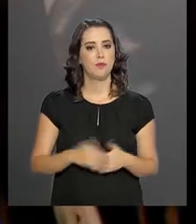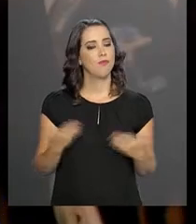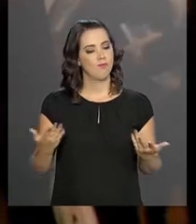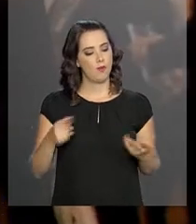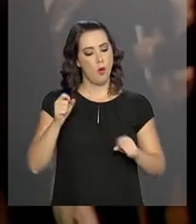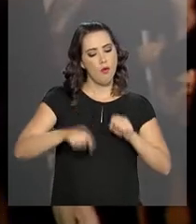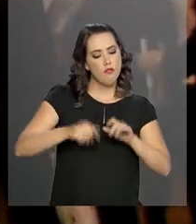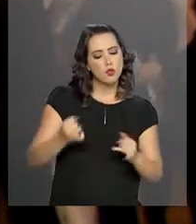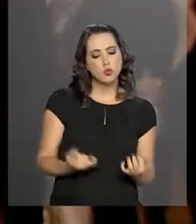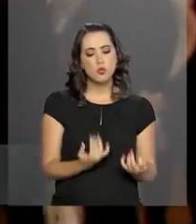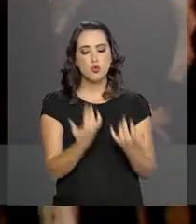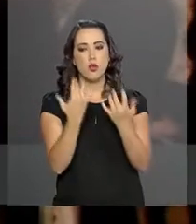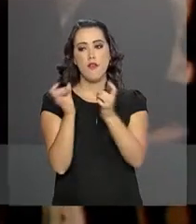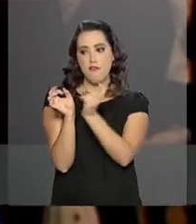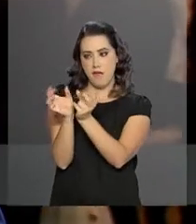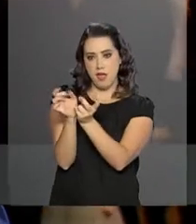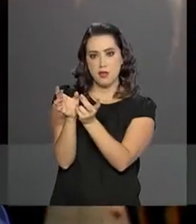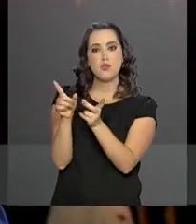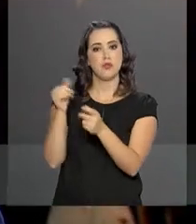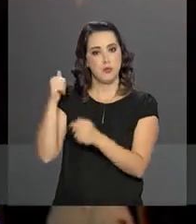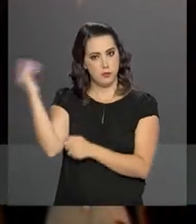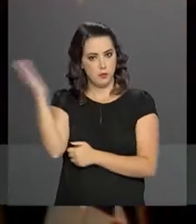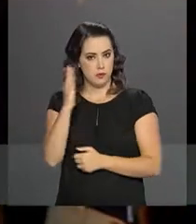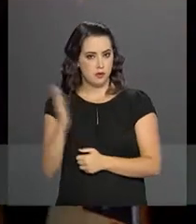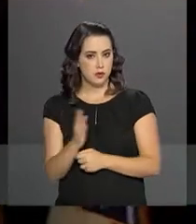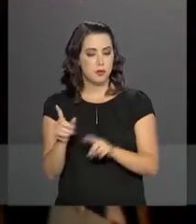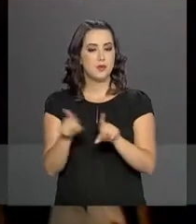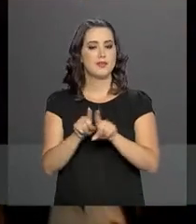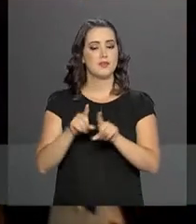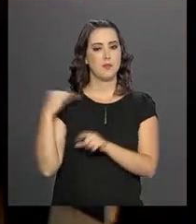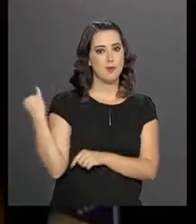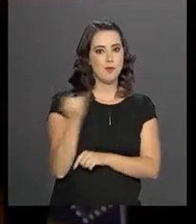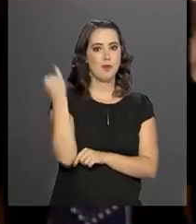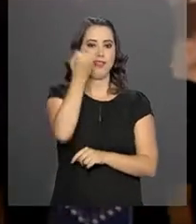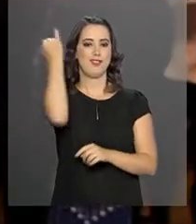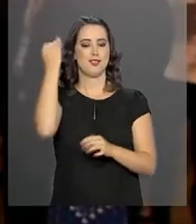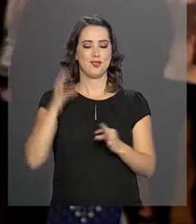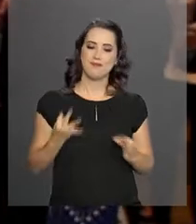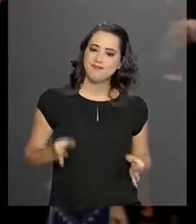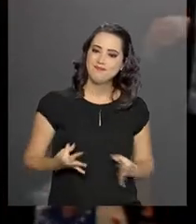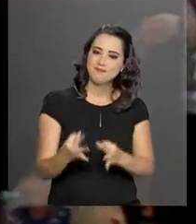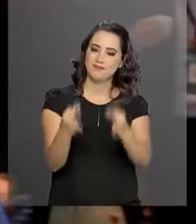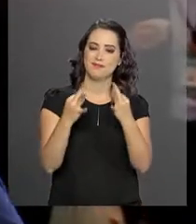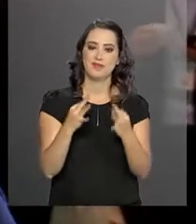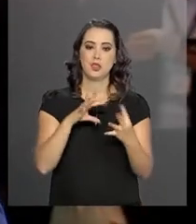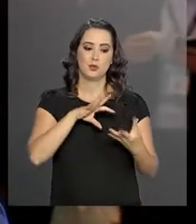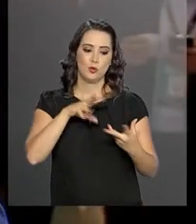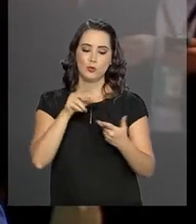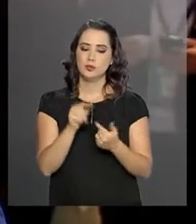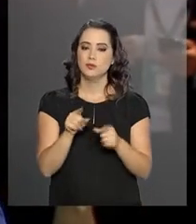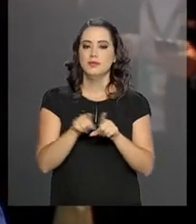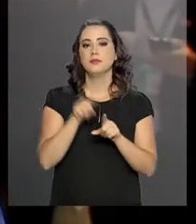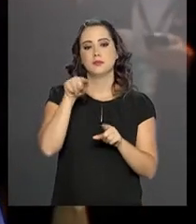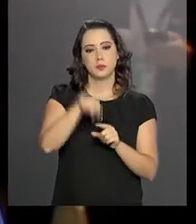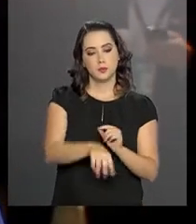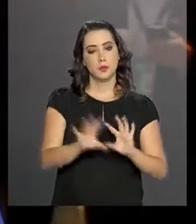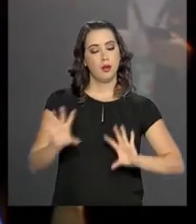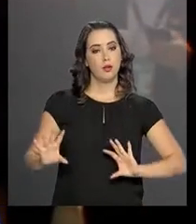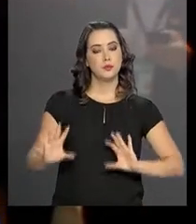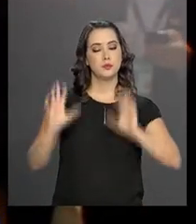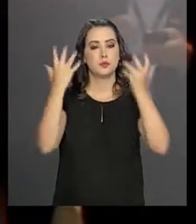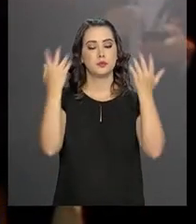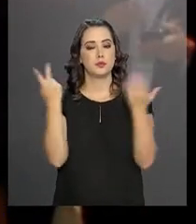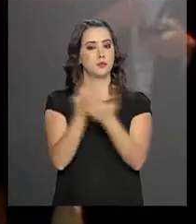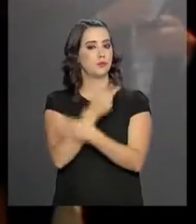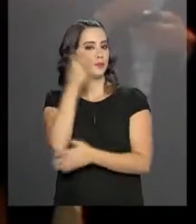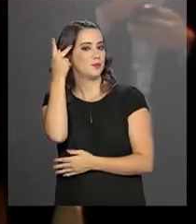produtor e exportador de combustível limpo, o Brasil também é referência em tecnologias no setor. Neste evento internacional realizado